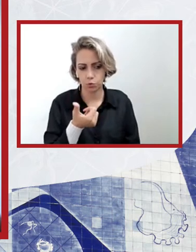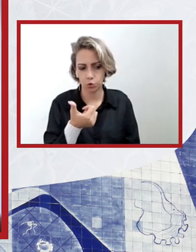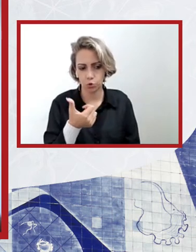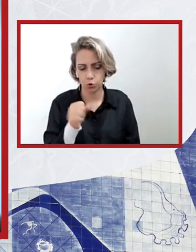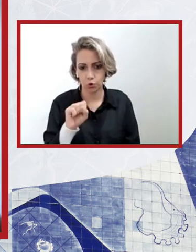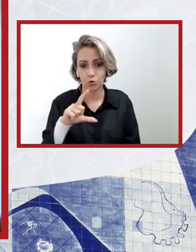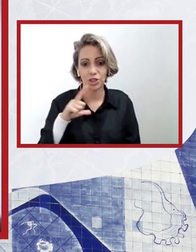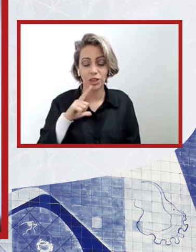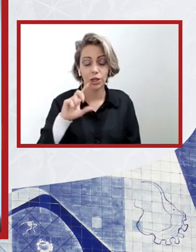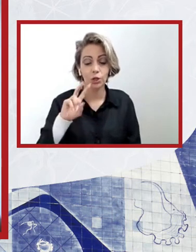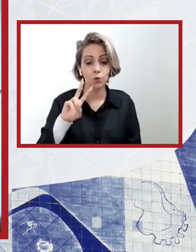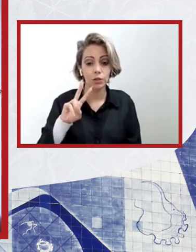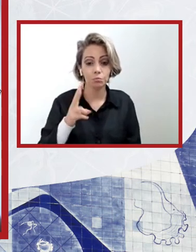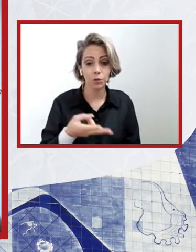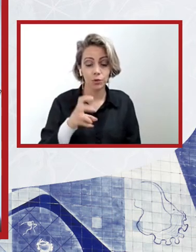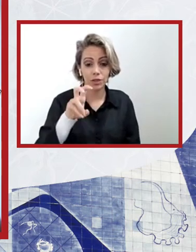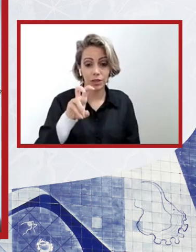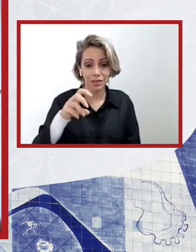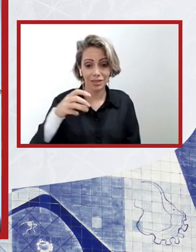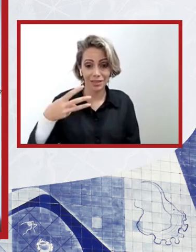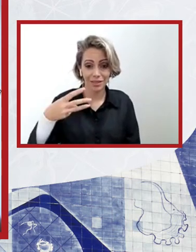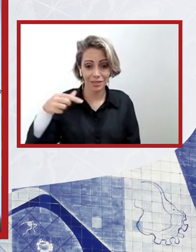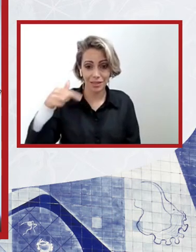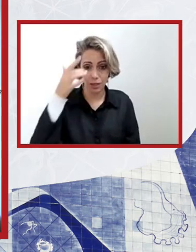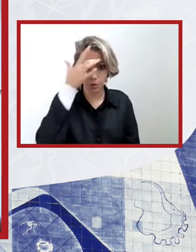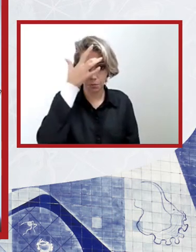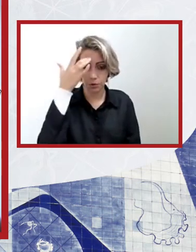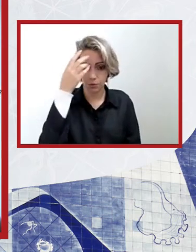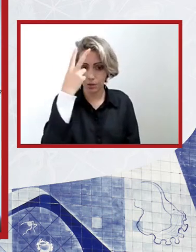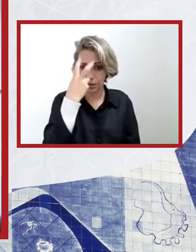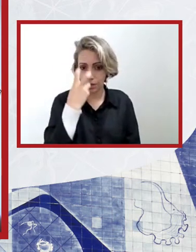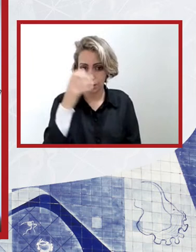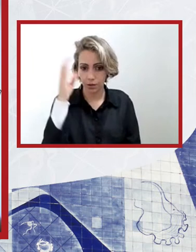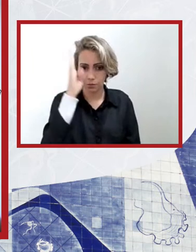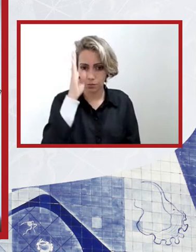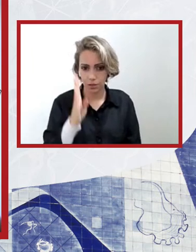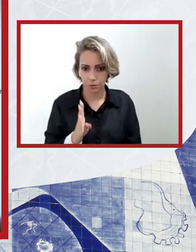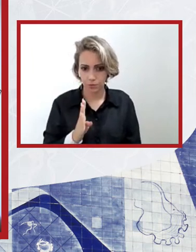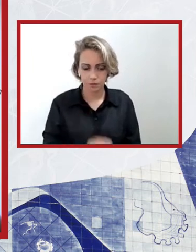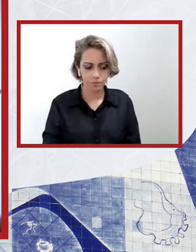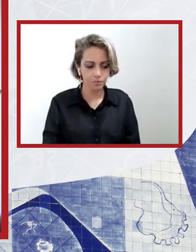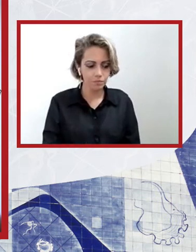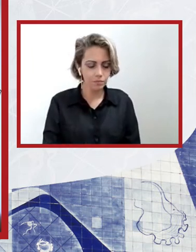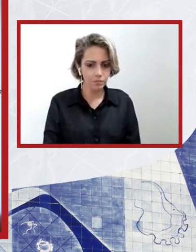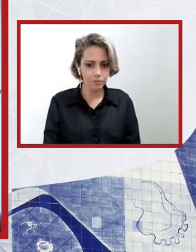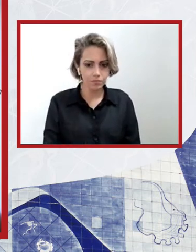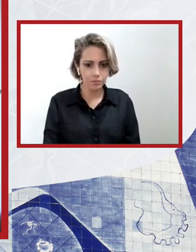2.537 pessoas cegas no Brasil no ensino superior.